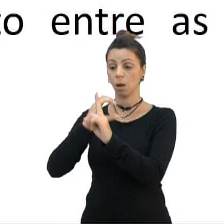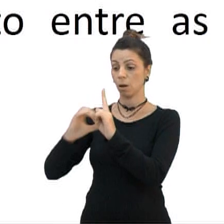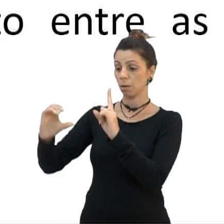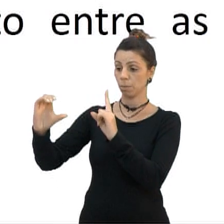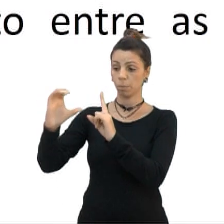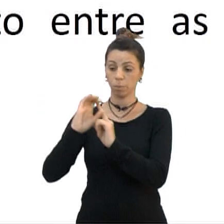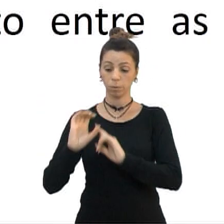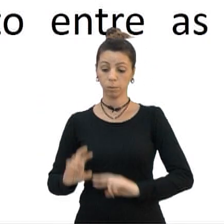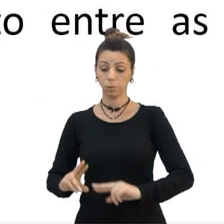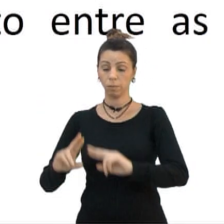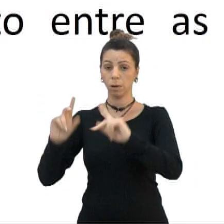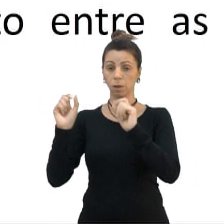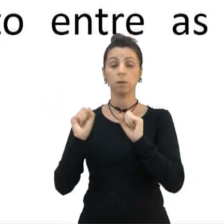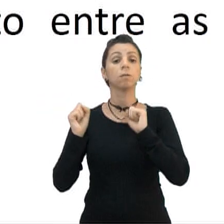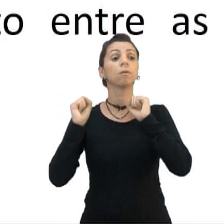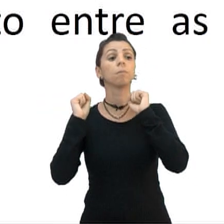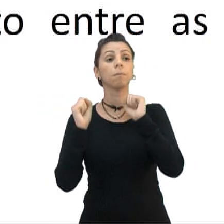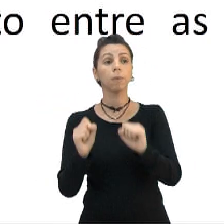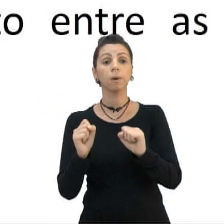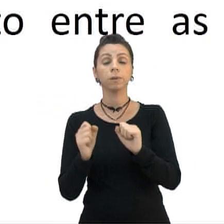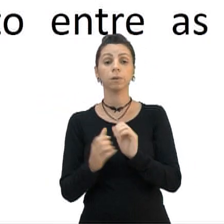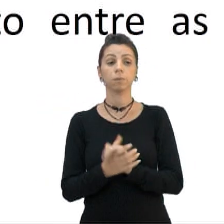pode sim gerar